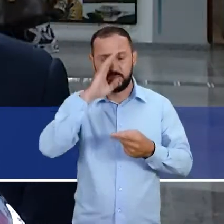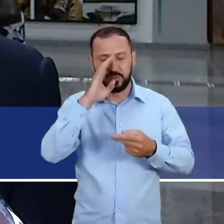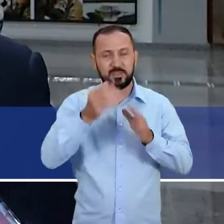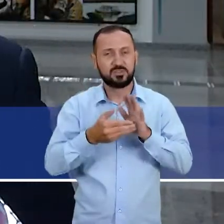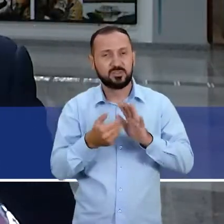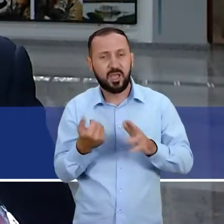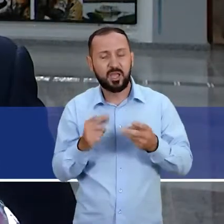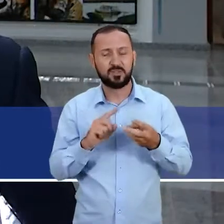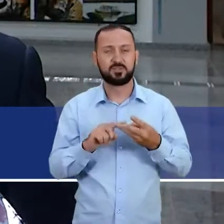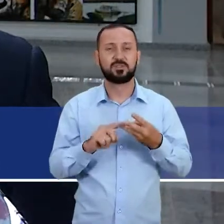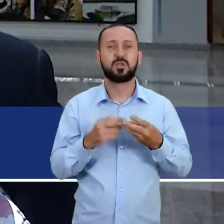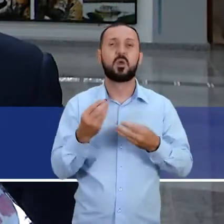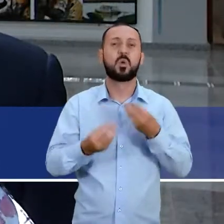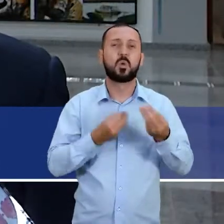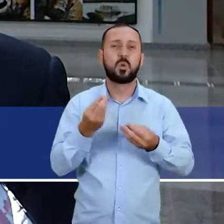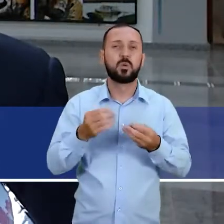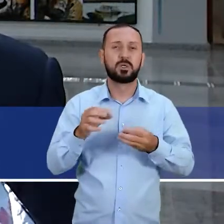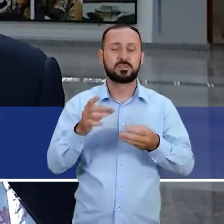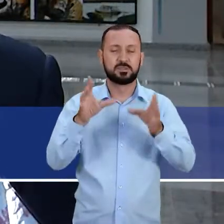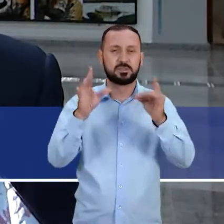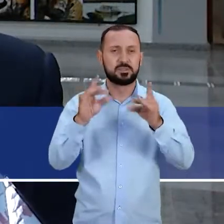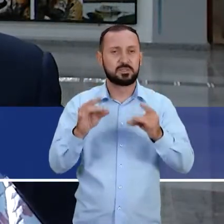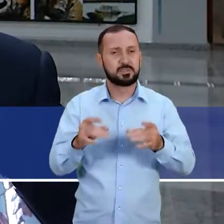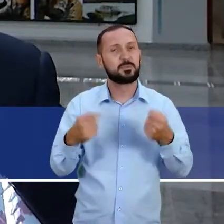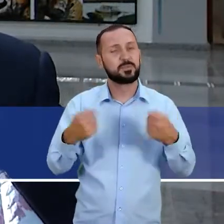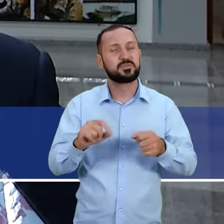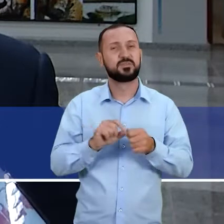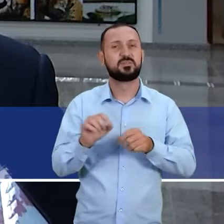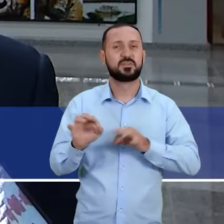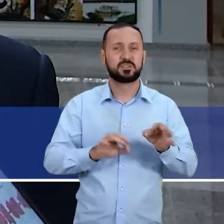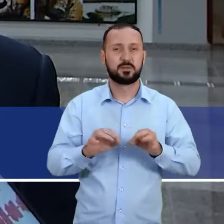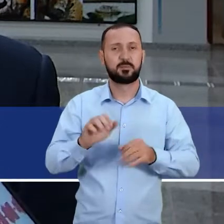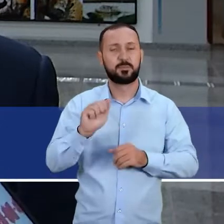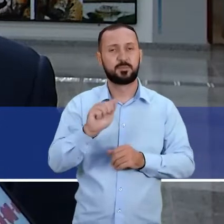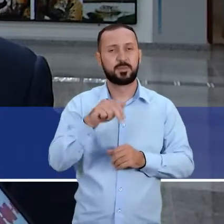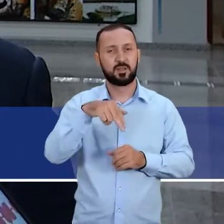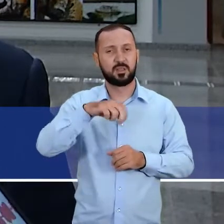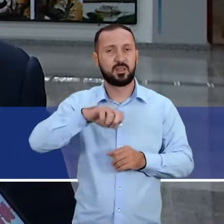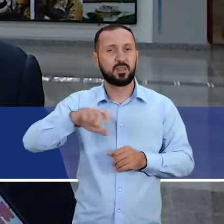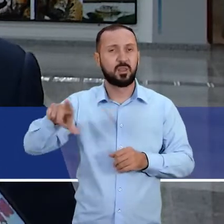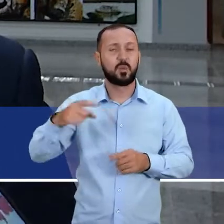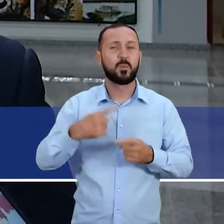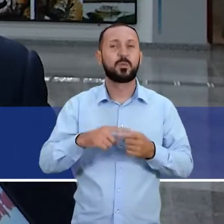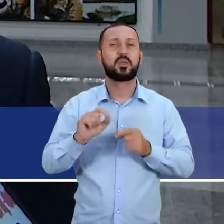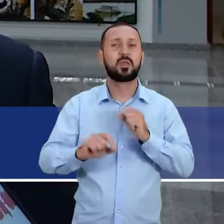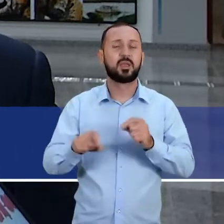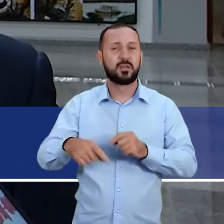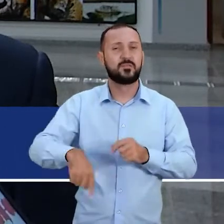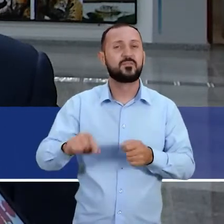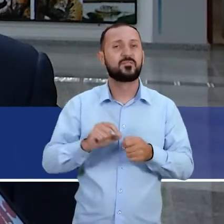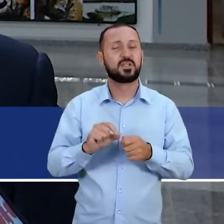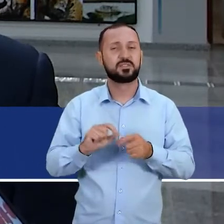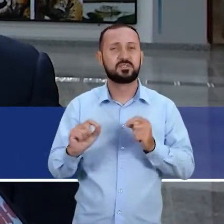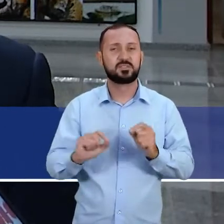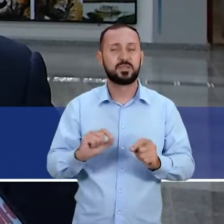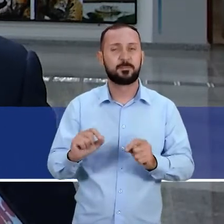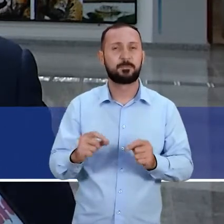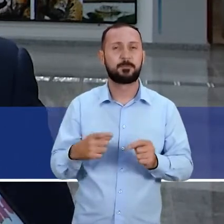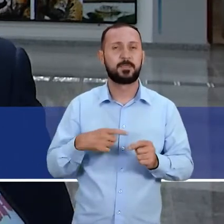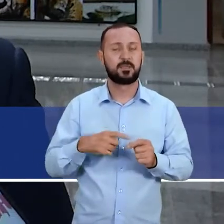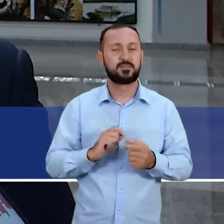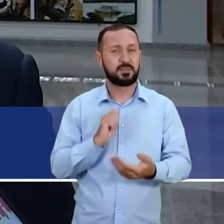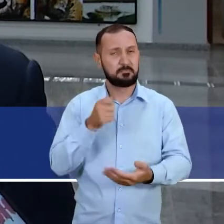de isenção, questão de esses encaminhamentos que nós temos que fazer para a ANEEL, porque o produtor, além